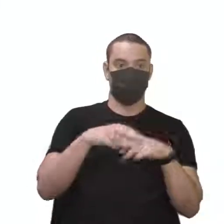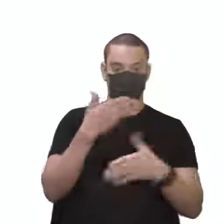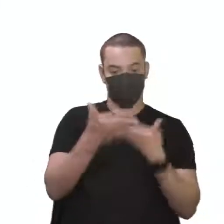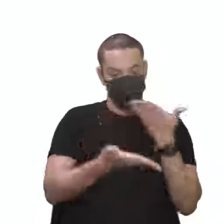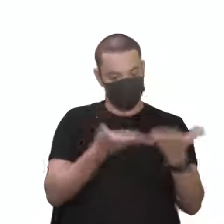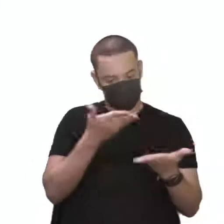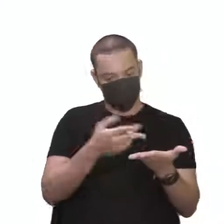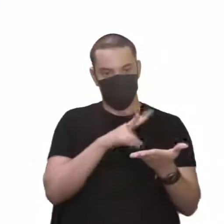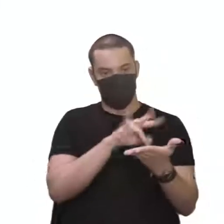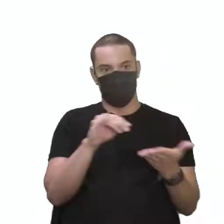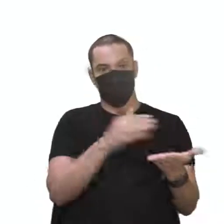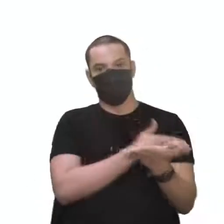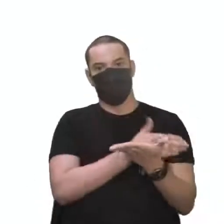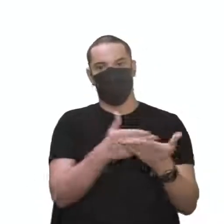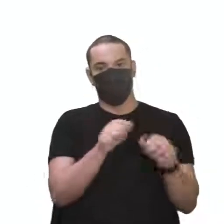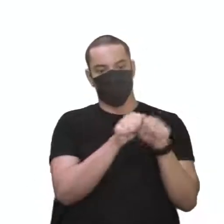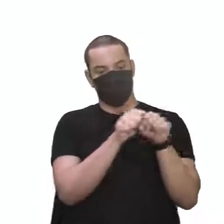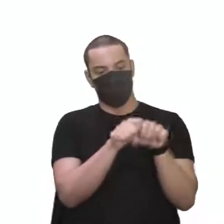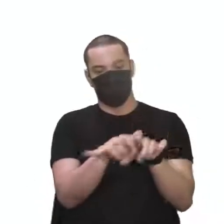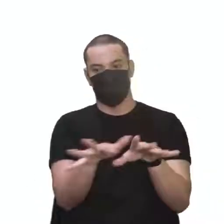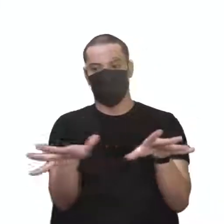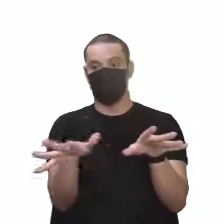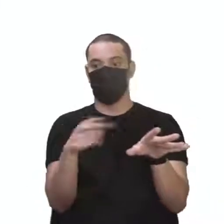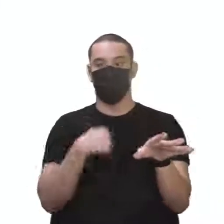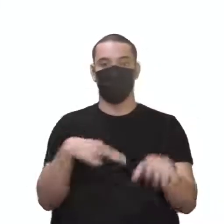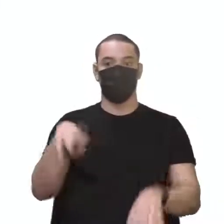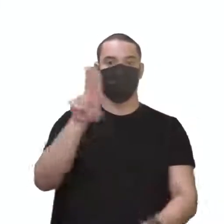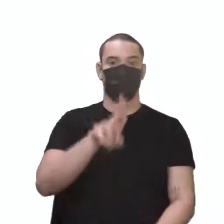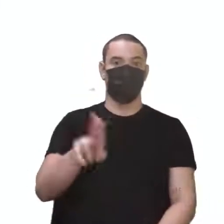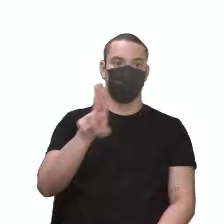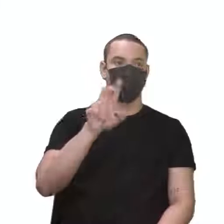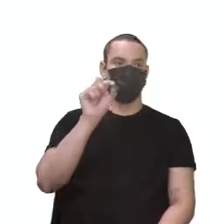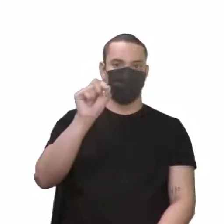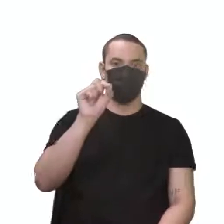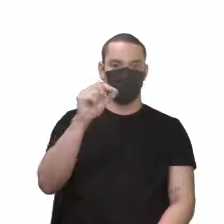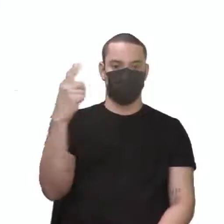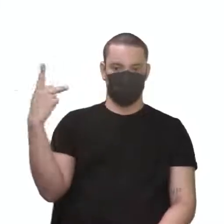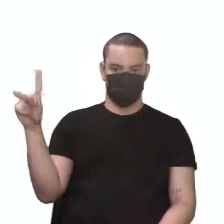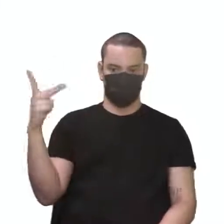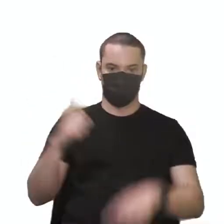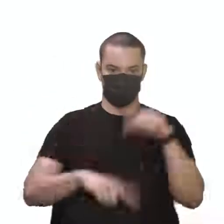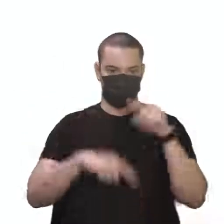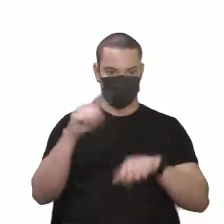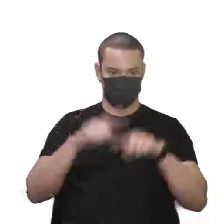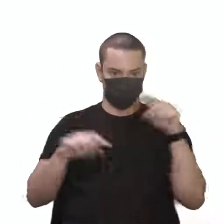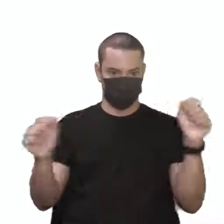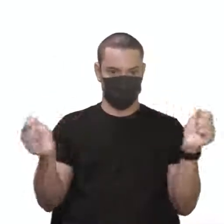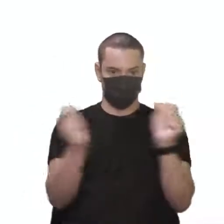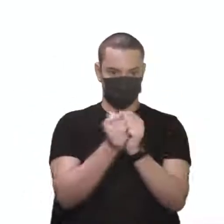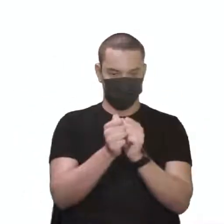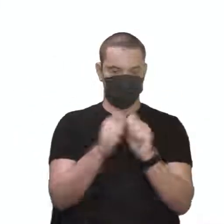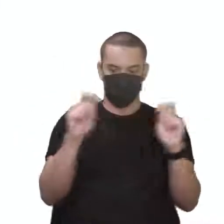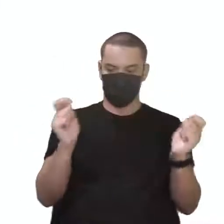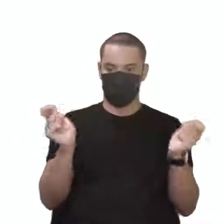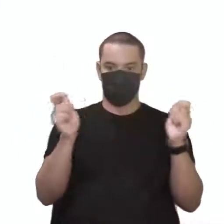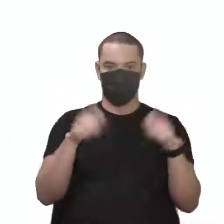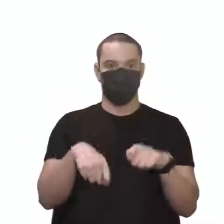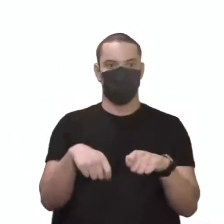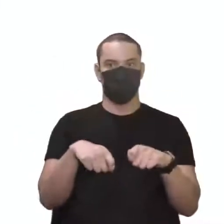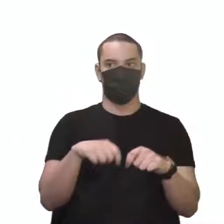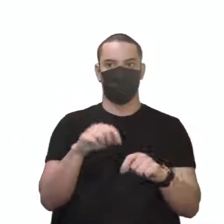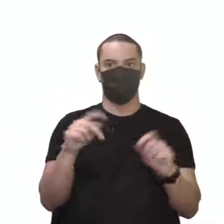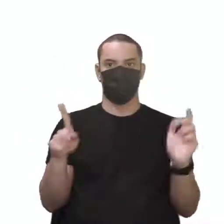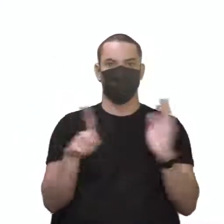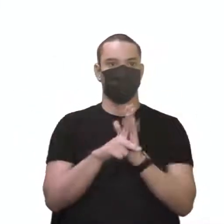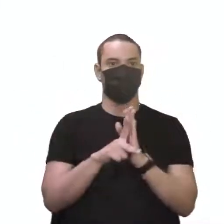cultivo, ela vai começar a reproduzir. E aí você vai utilizar esse material com a potencialidade desse